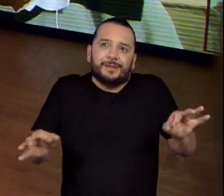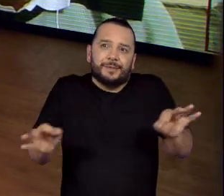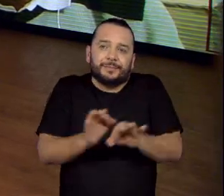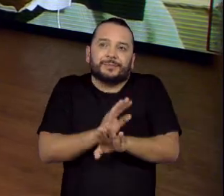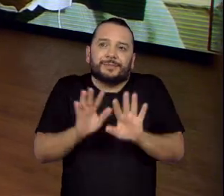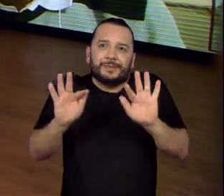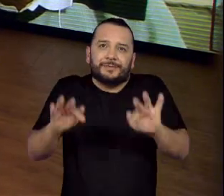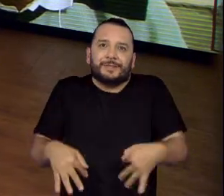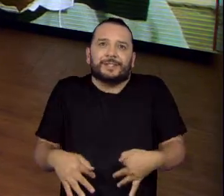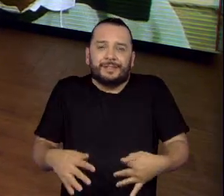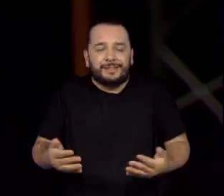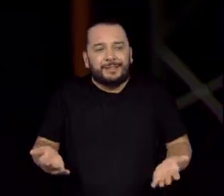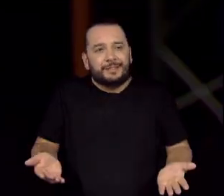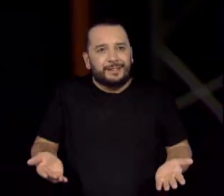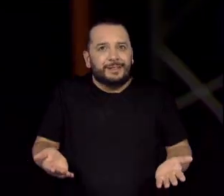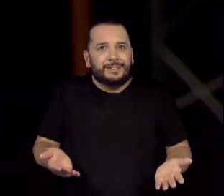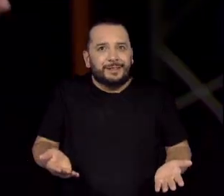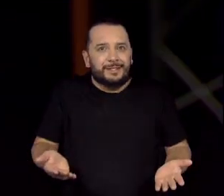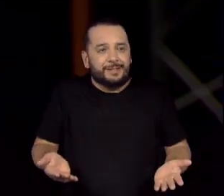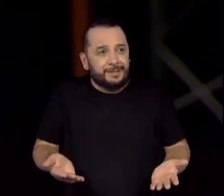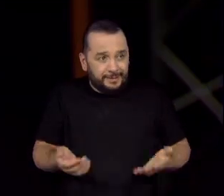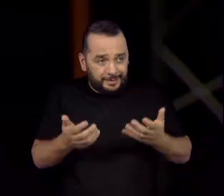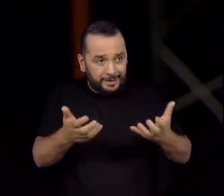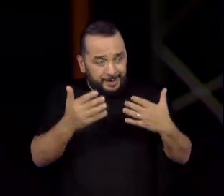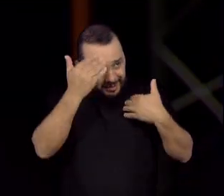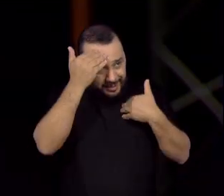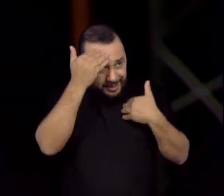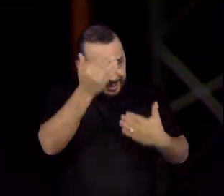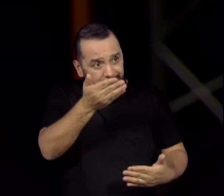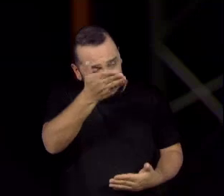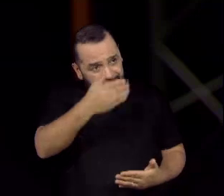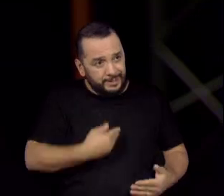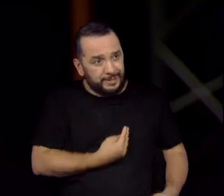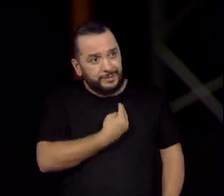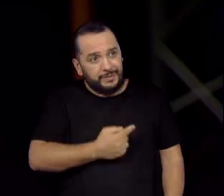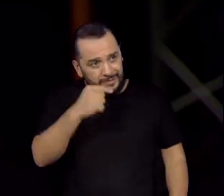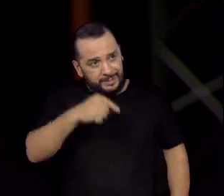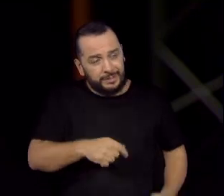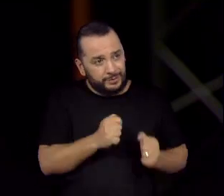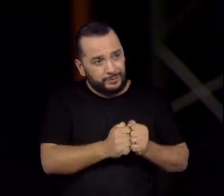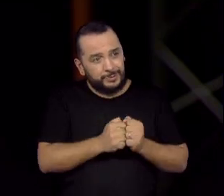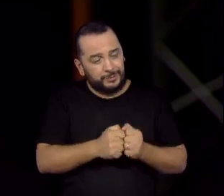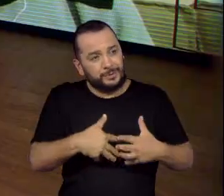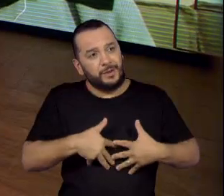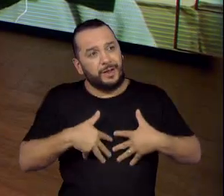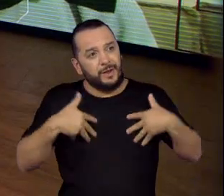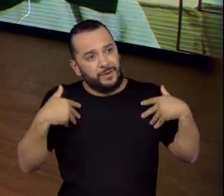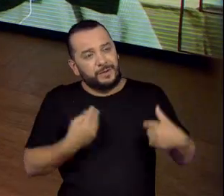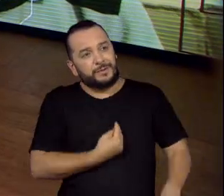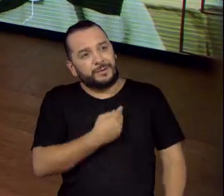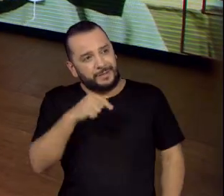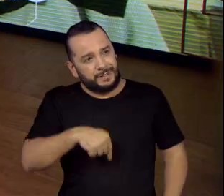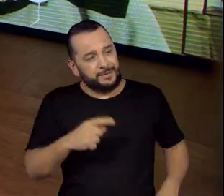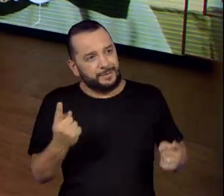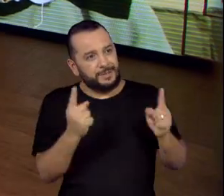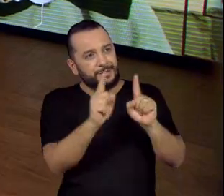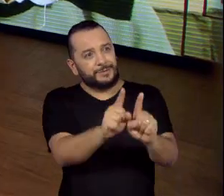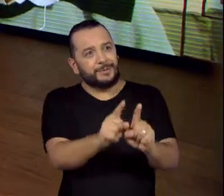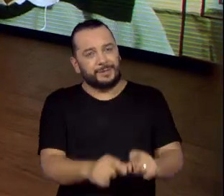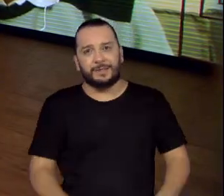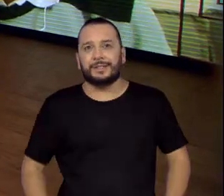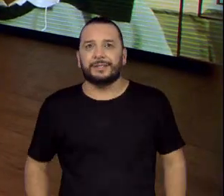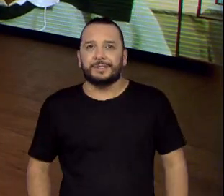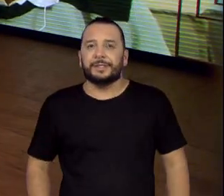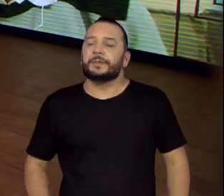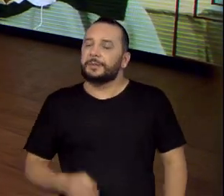ao fim, Loyola. A gente quer agradecer muito a sua participação aqui com a gente. Foi uma honra ter você no Persona. Loyola,